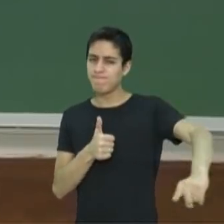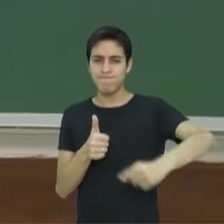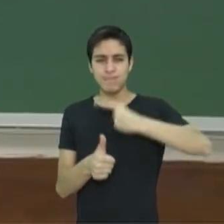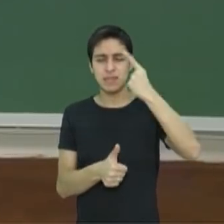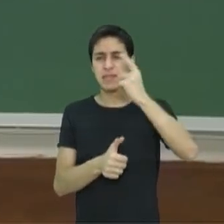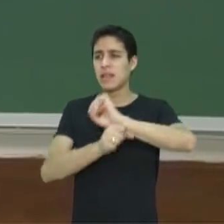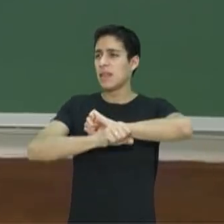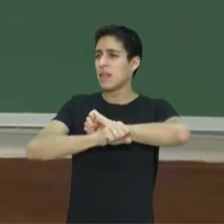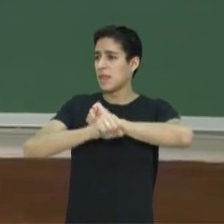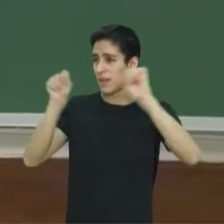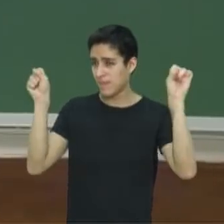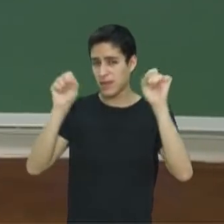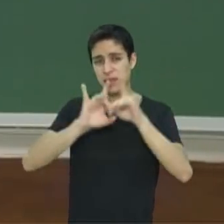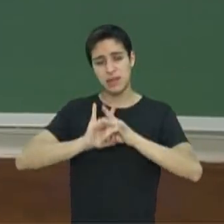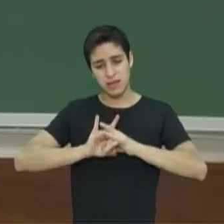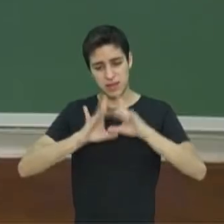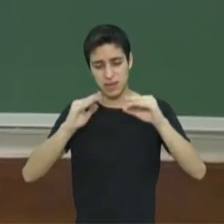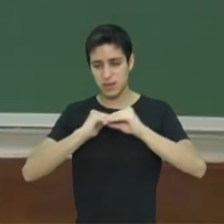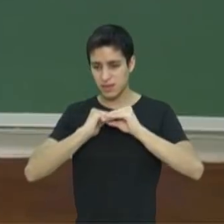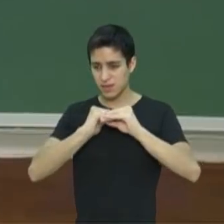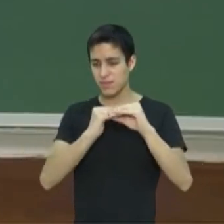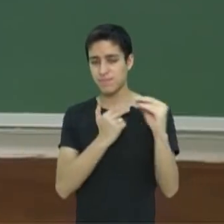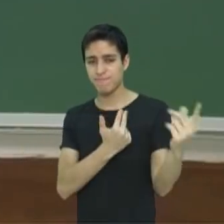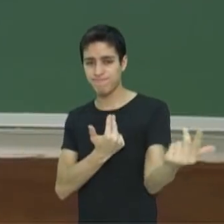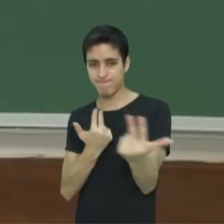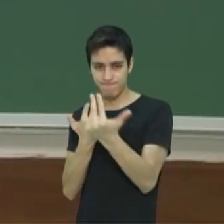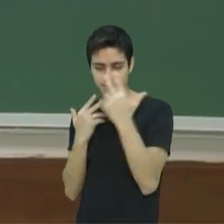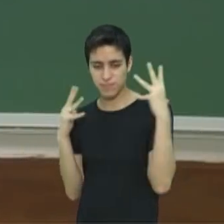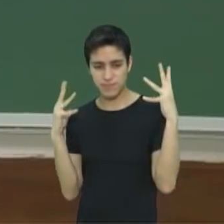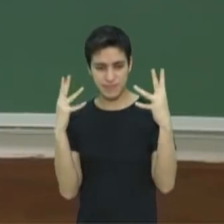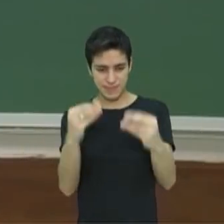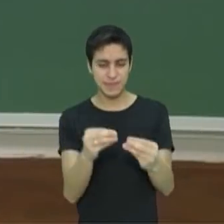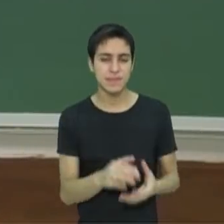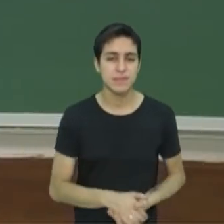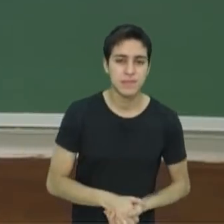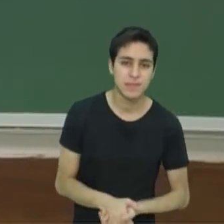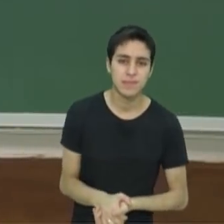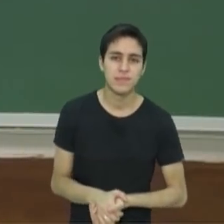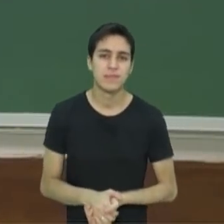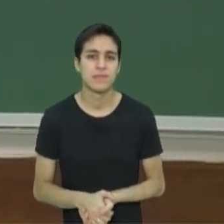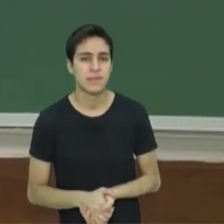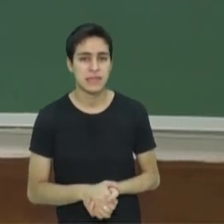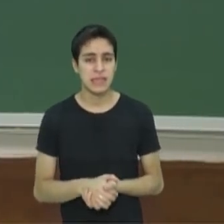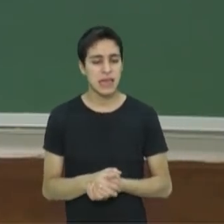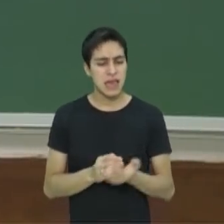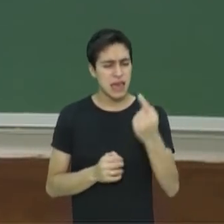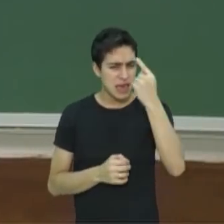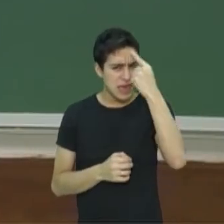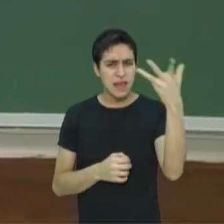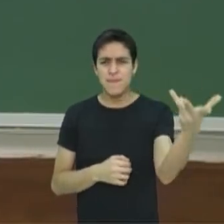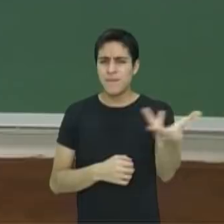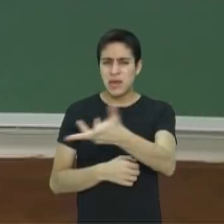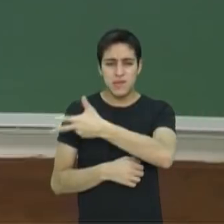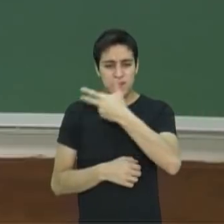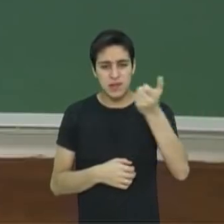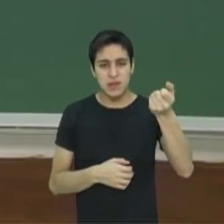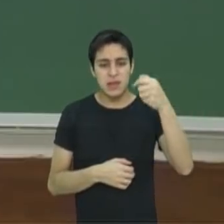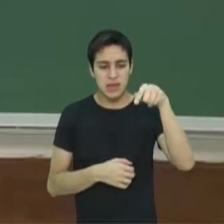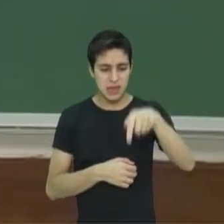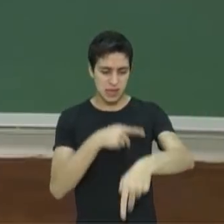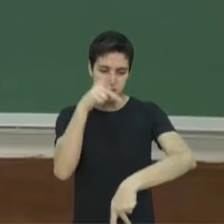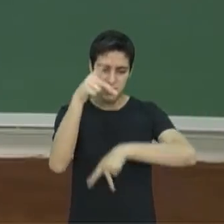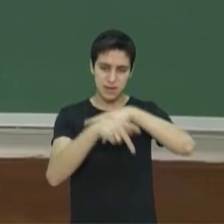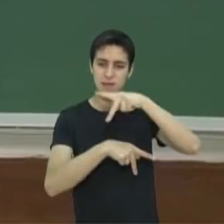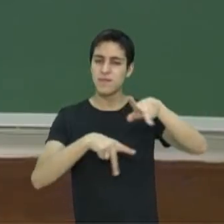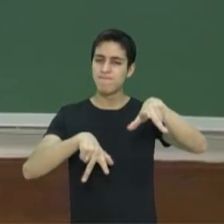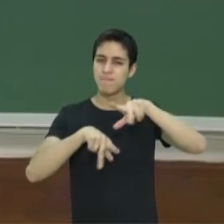liberdade, igualdade e fraternidade para todos. É uma ideia fantástica e genial e esse povo